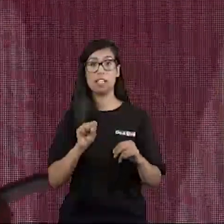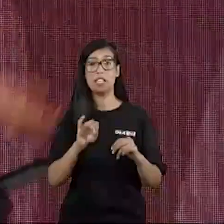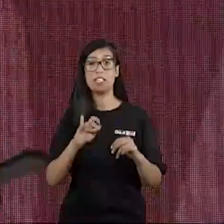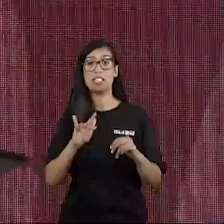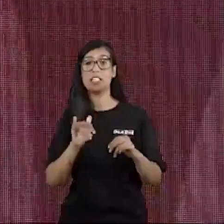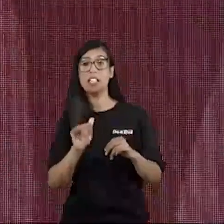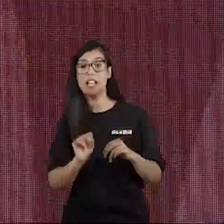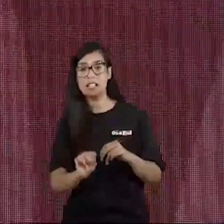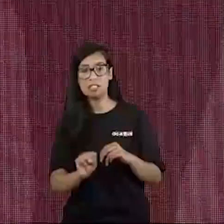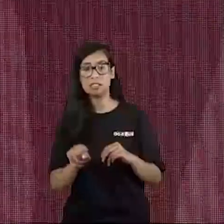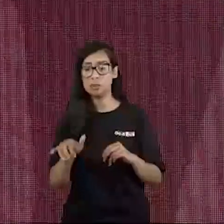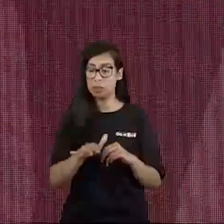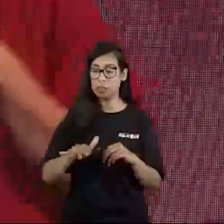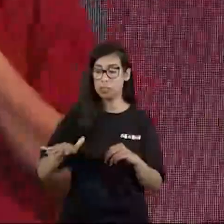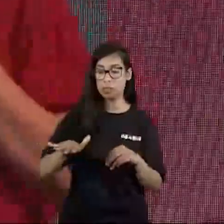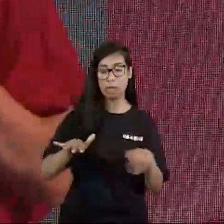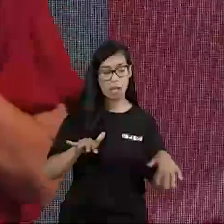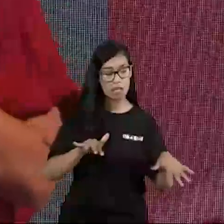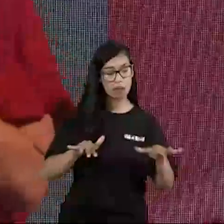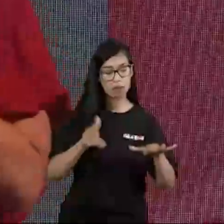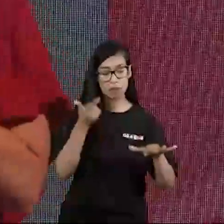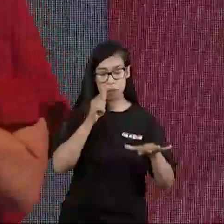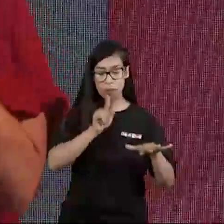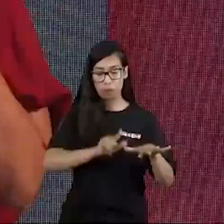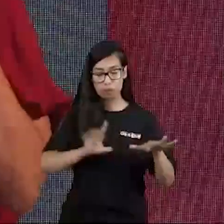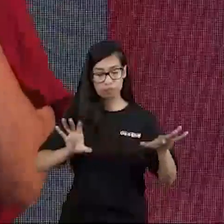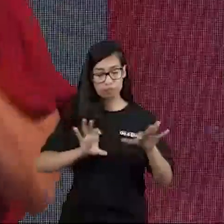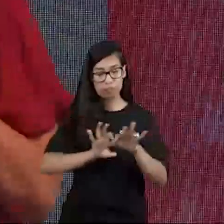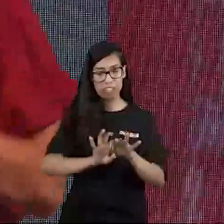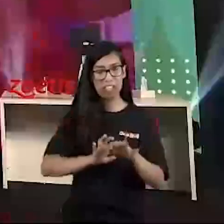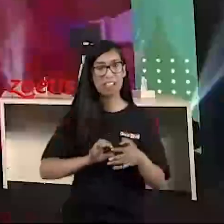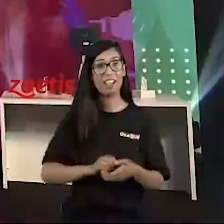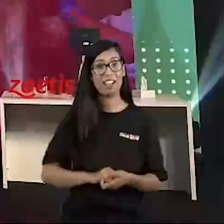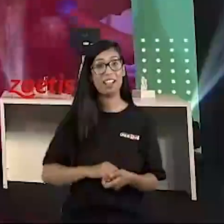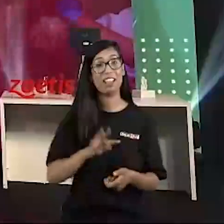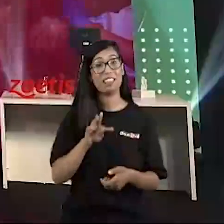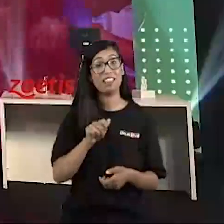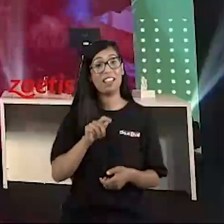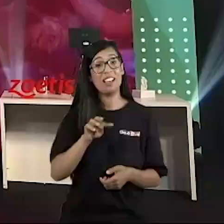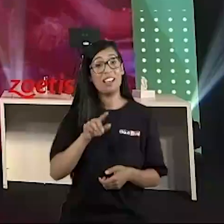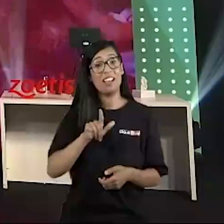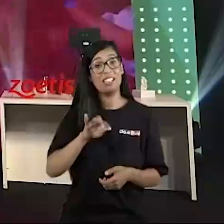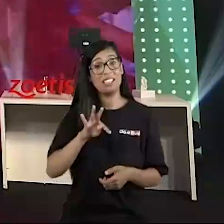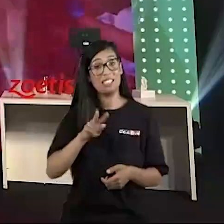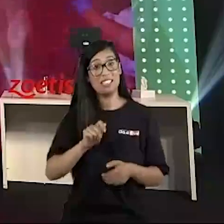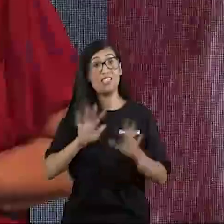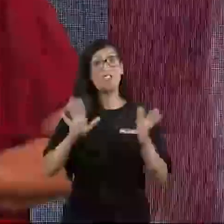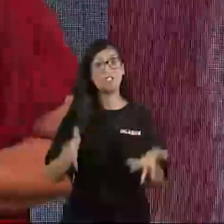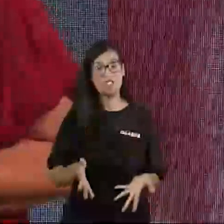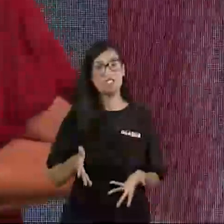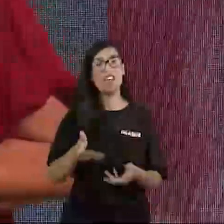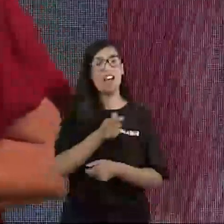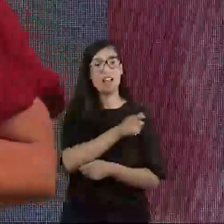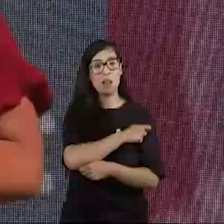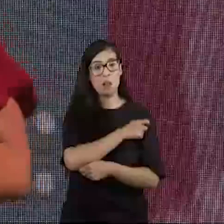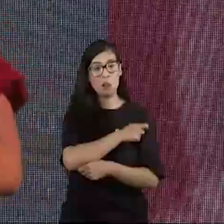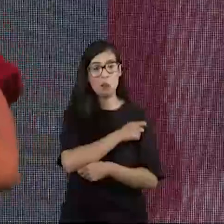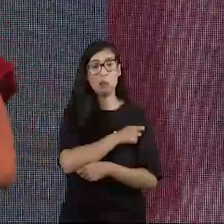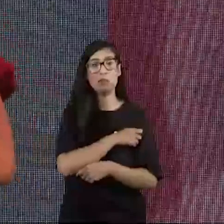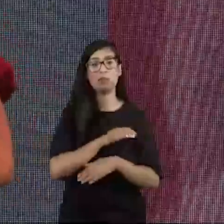eu posso considerar doença? Thalita foi minha aluna, ela está rindo porque ela foi aluna. Gente, não se conta